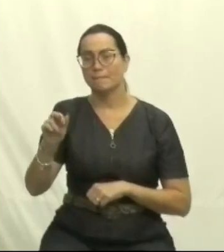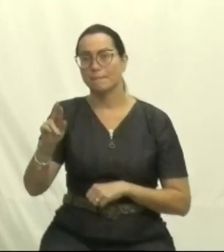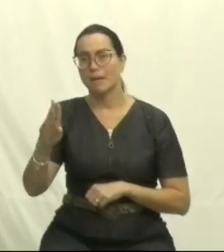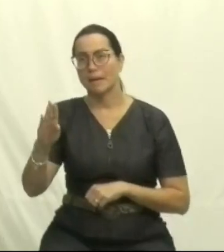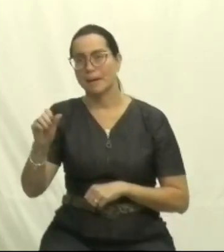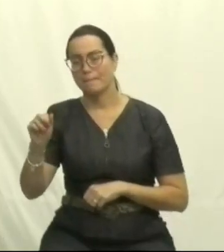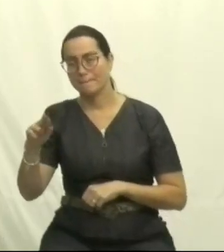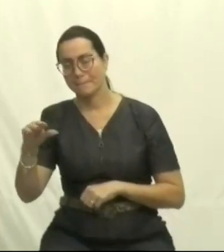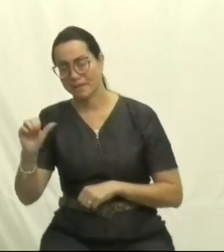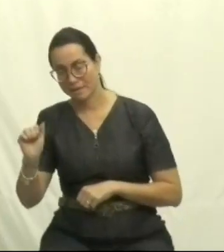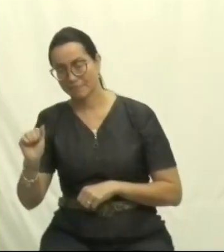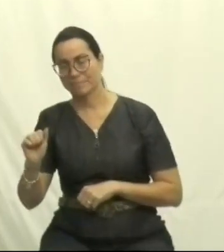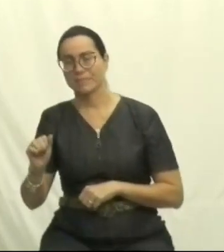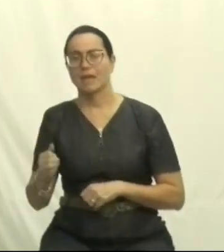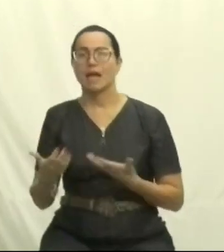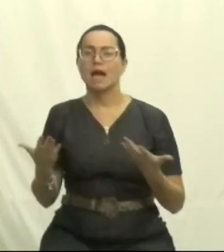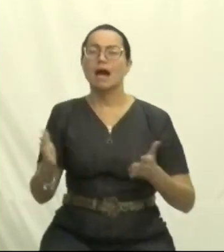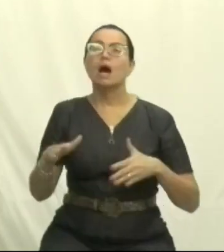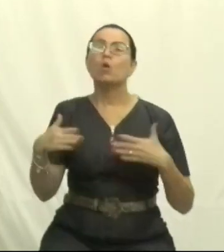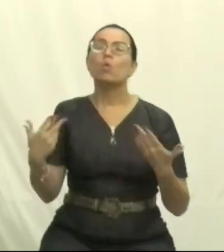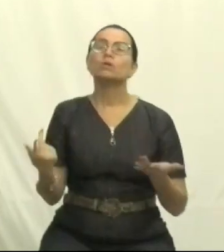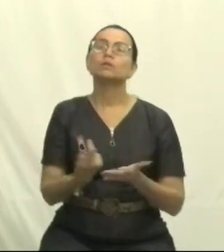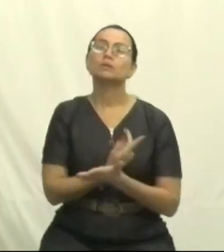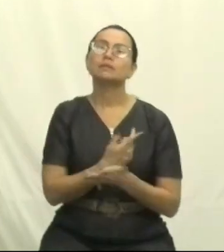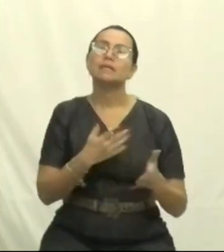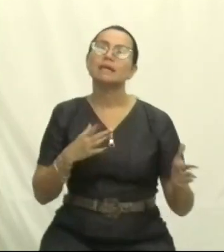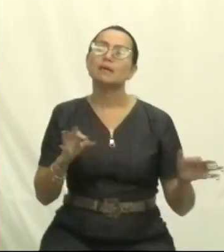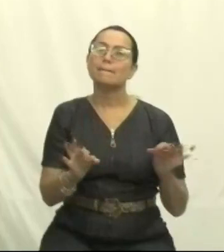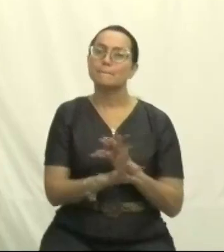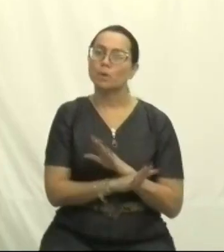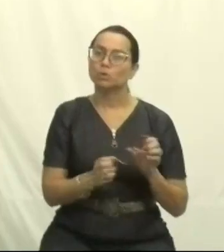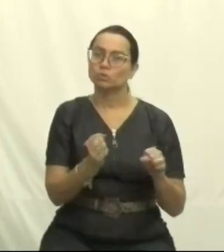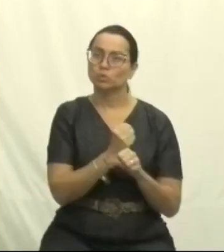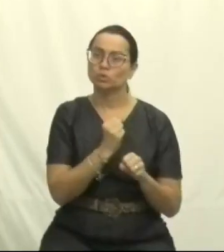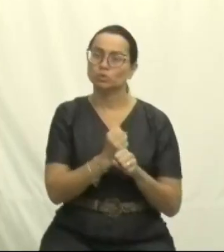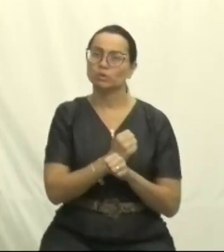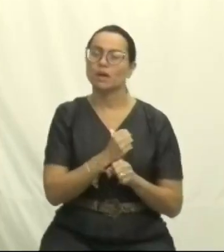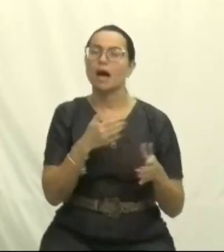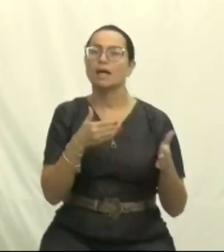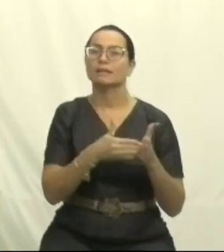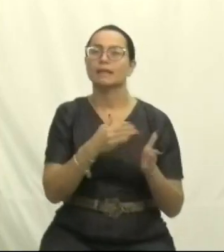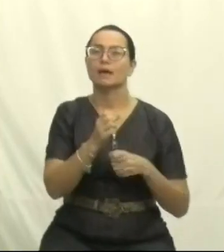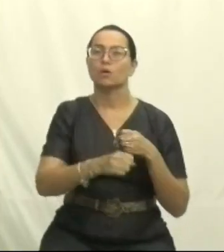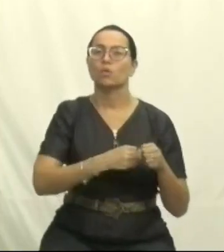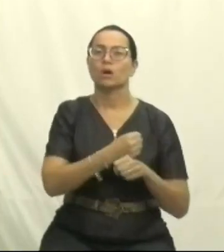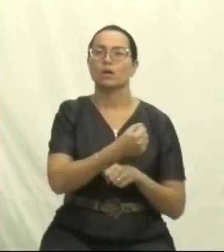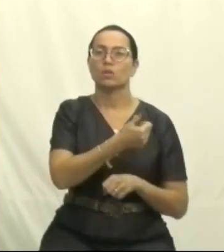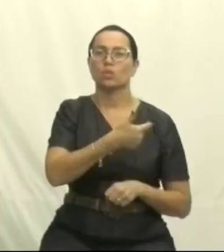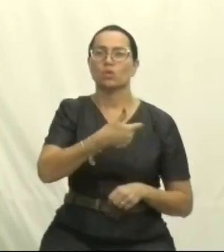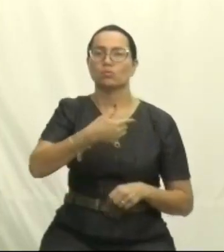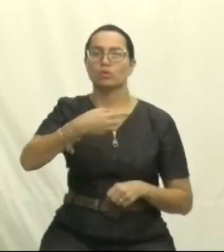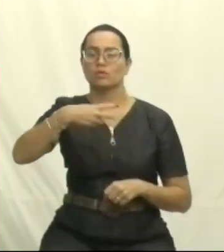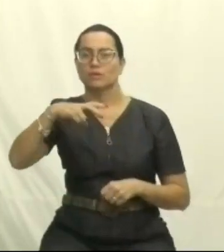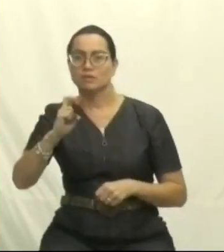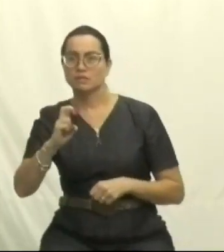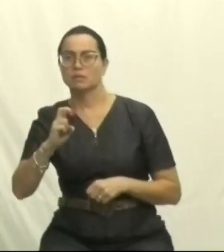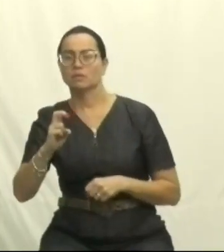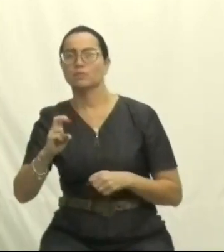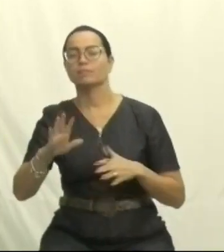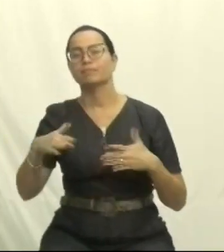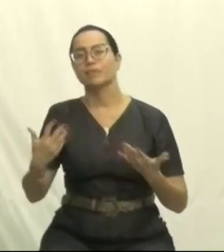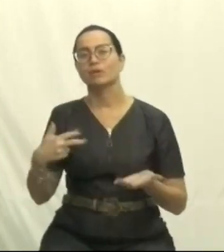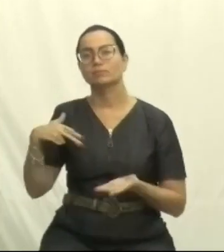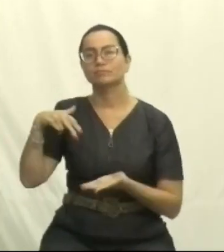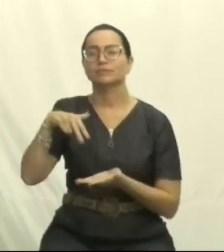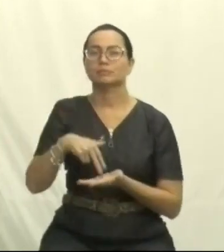rua Dolário dos Santos, fique pronto até 2025. Ante exposto, ouvindo o plenário e atendidas